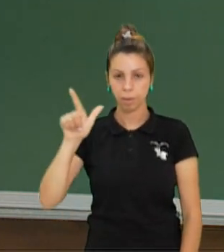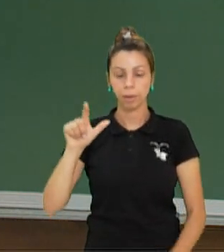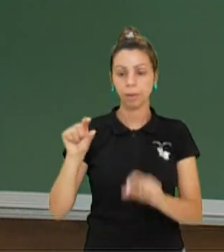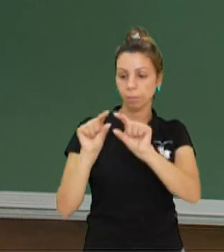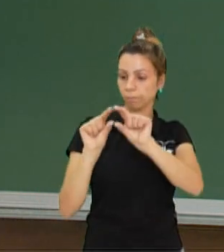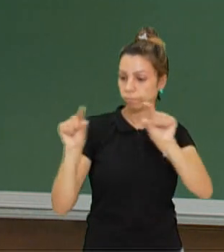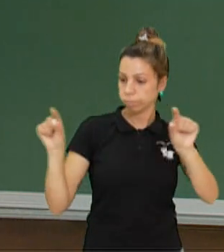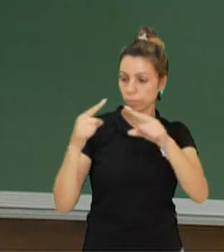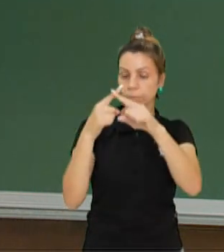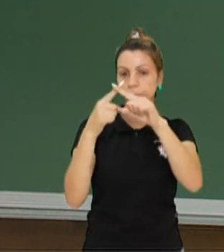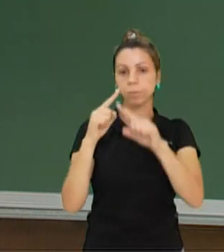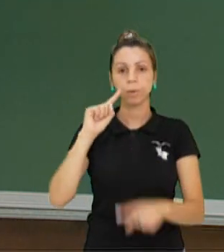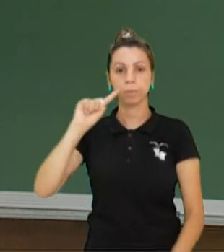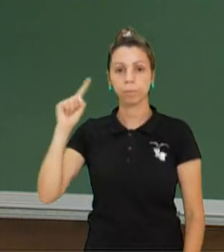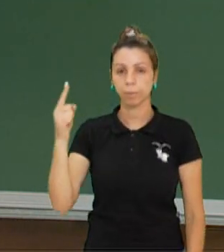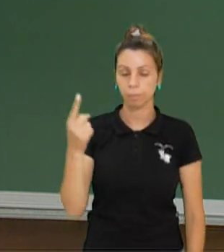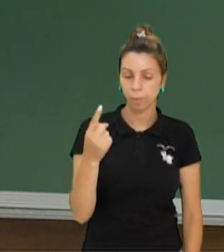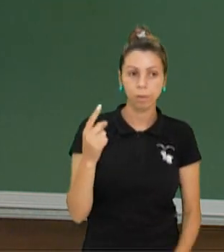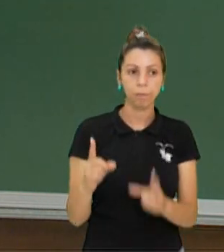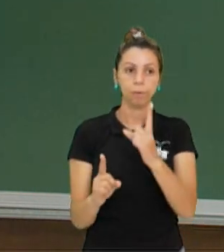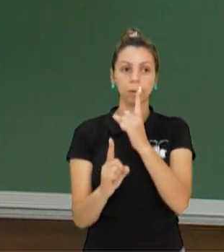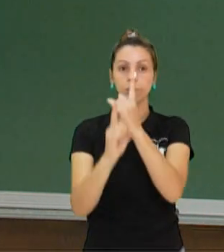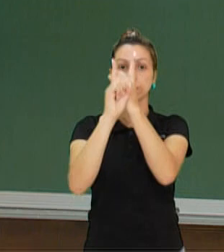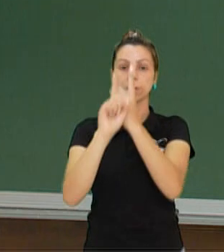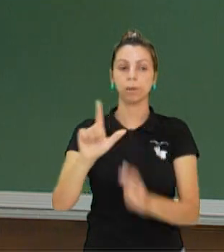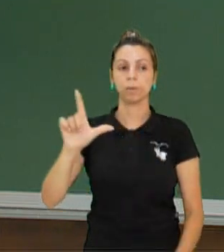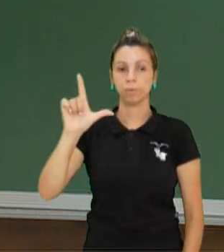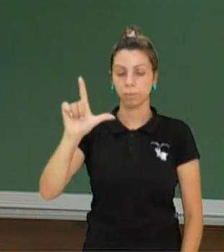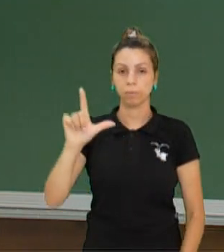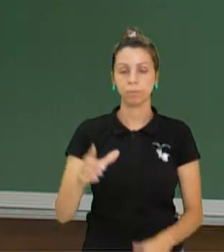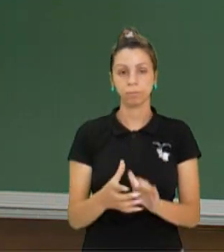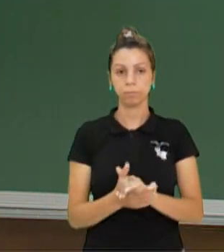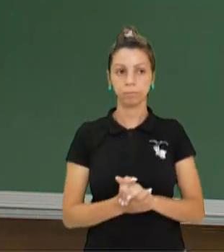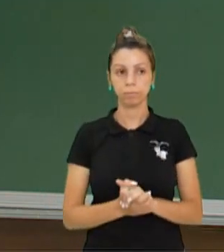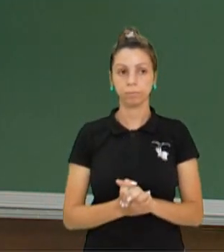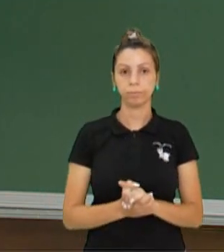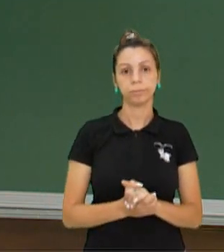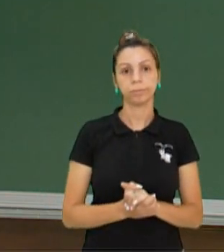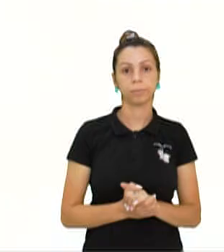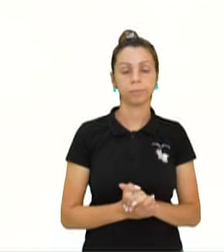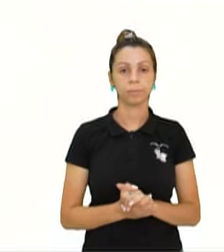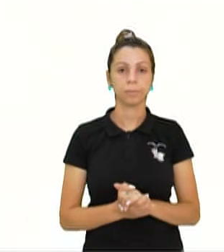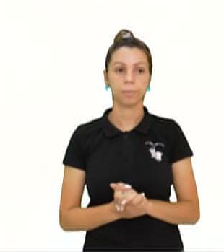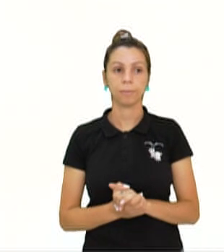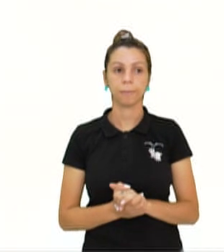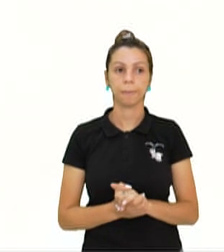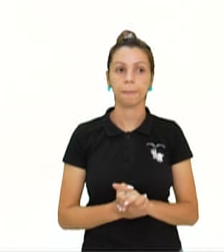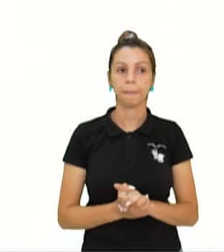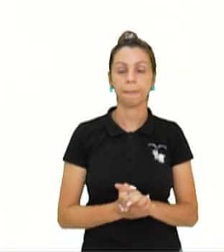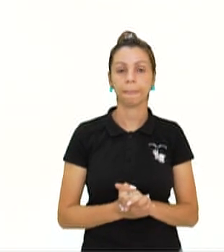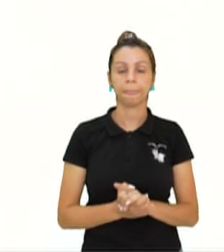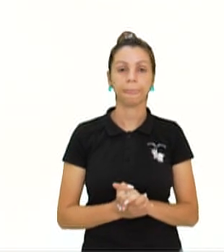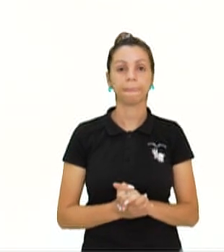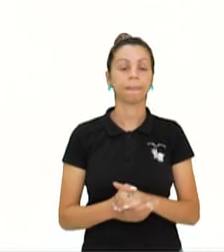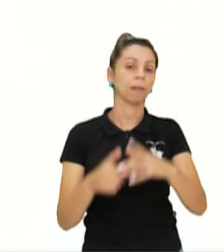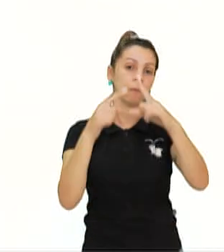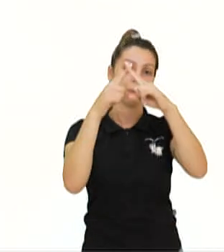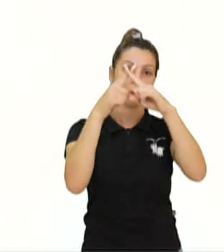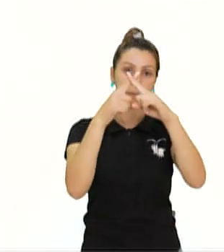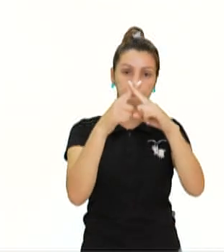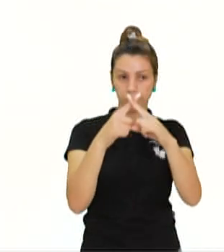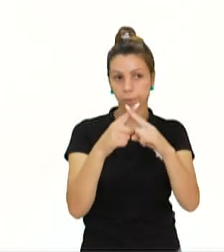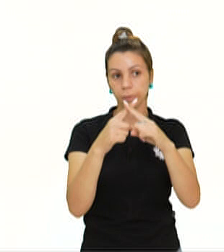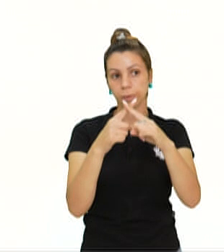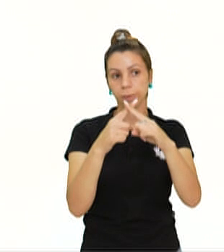a capacidade em litros, ok? Tá lá, como 1 metro cúbico é equivalente a 1.000 litros, então eu multiplico aquele valor do